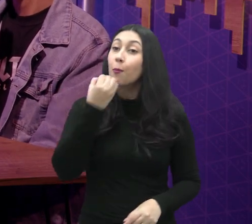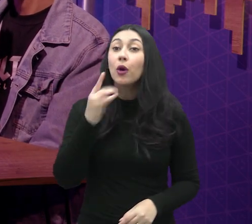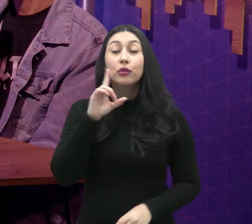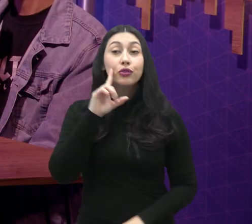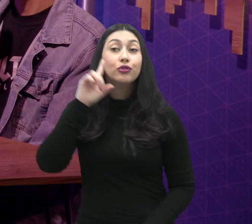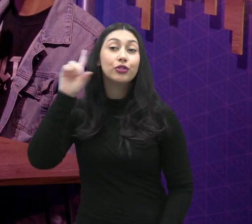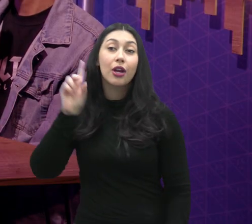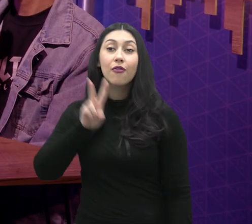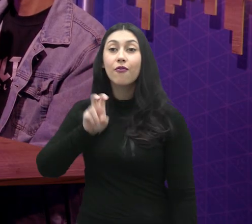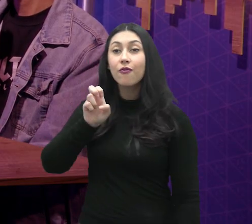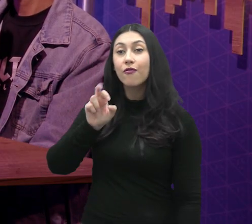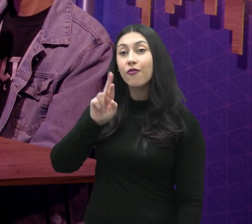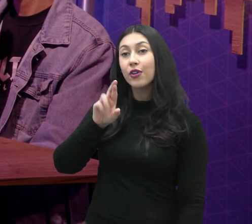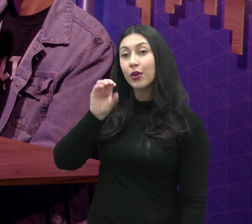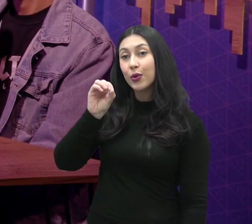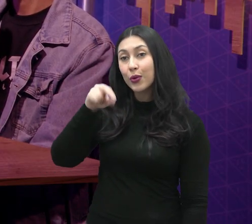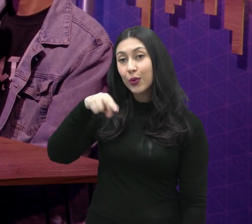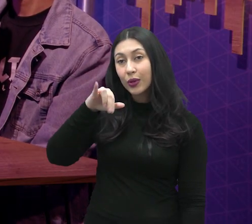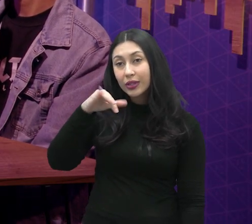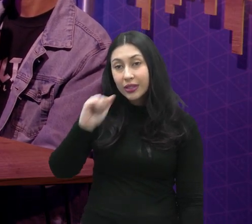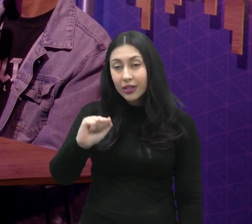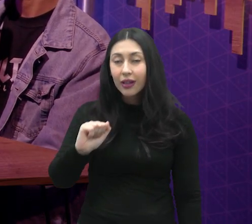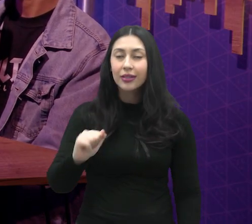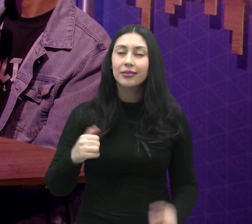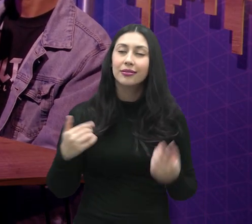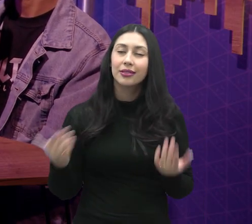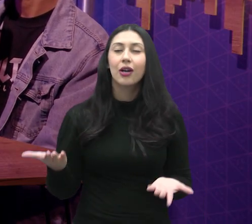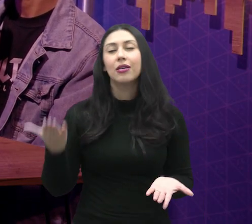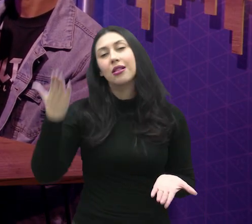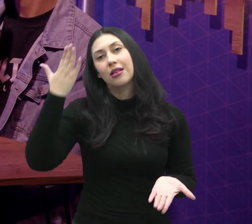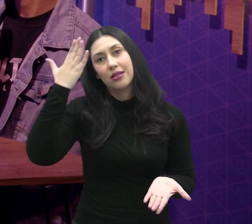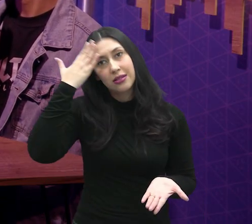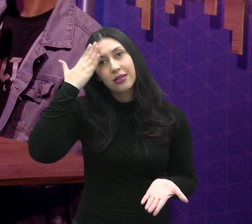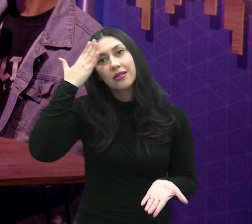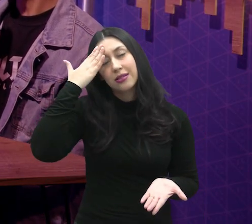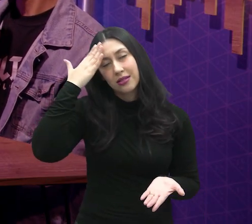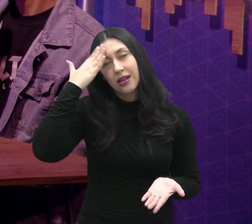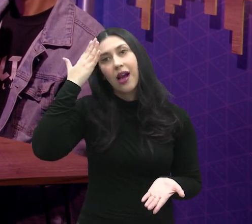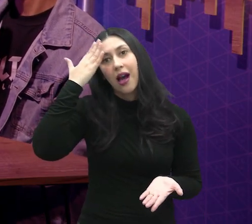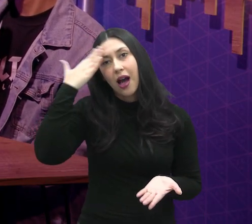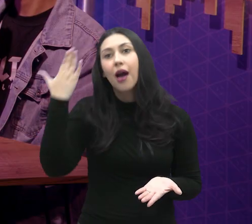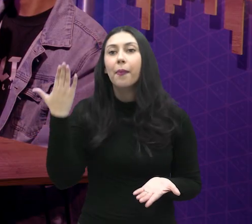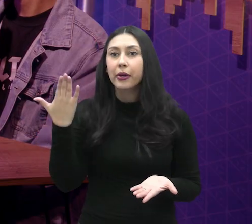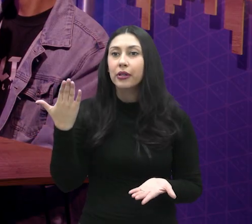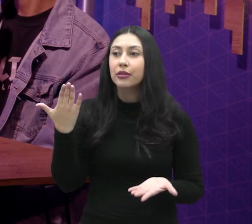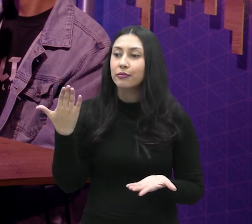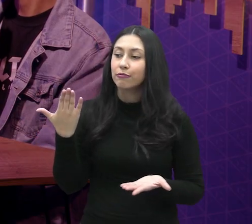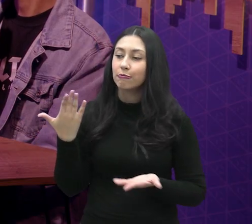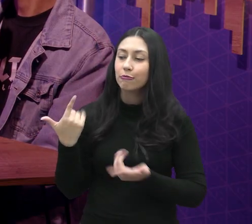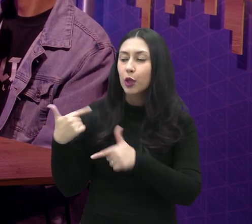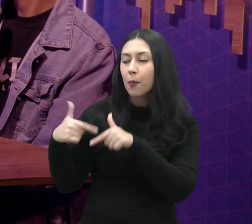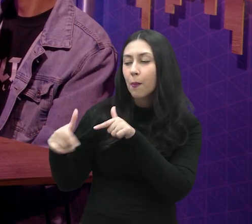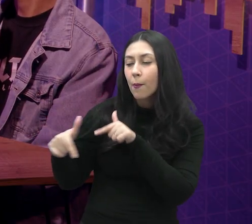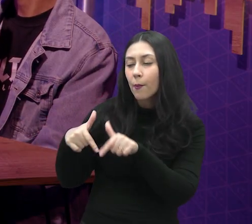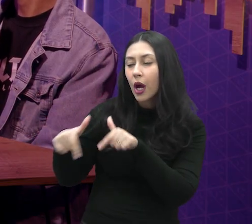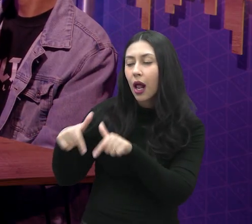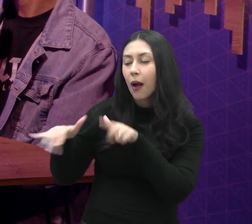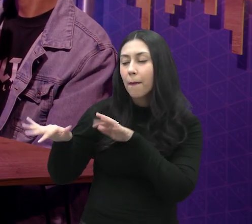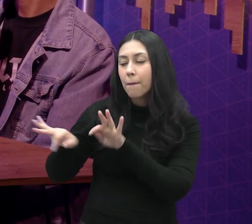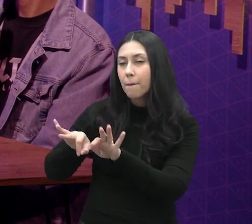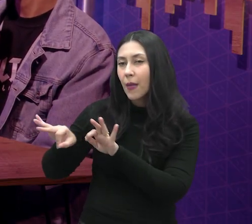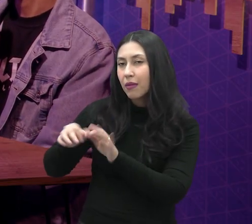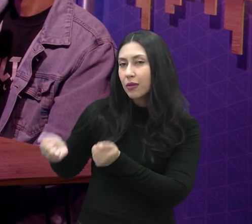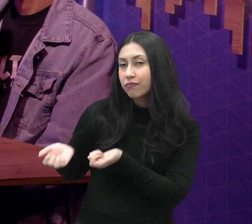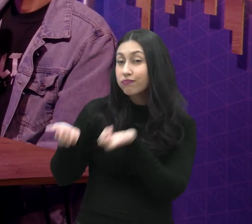assim, ele sabe como reagir a essa vontade, né, do público